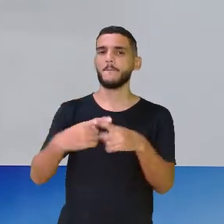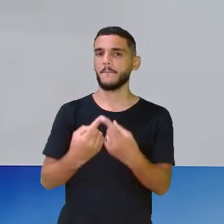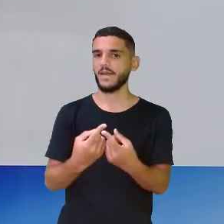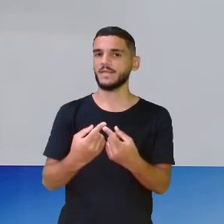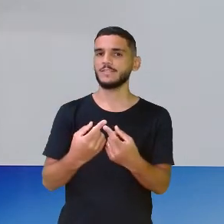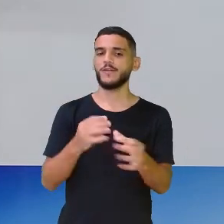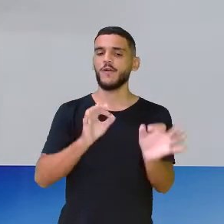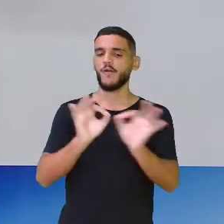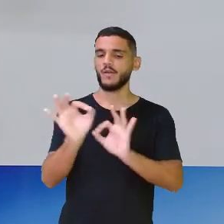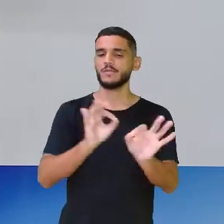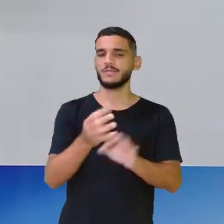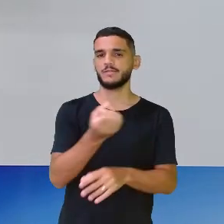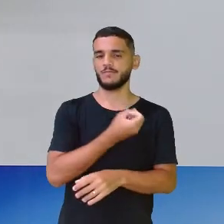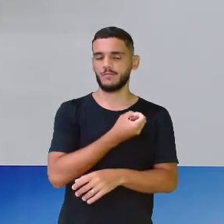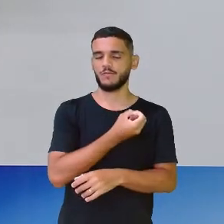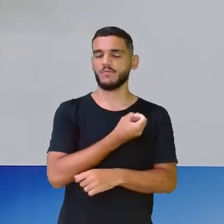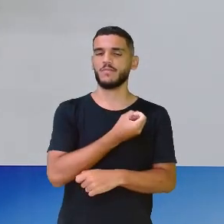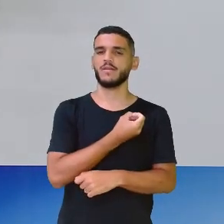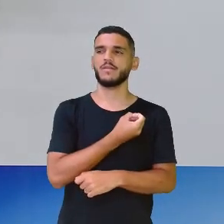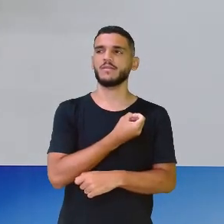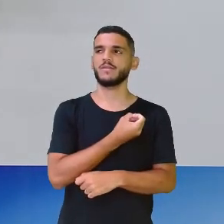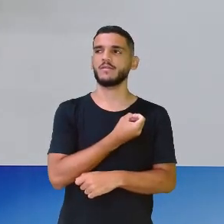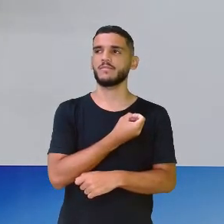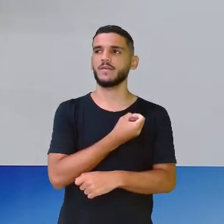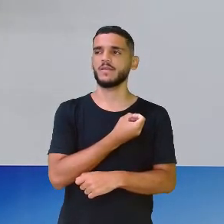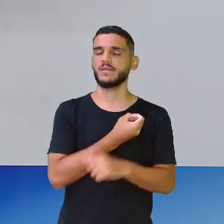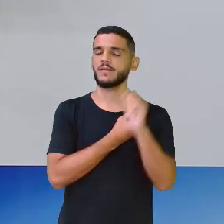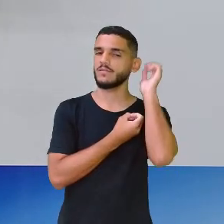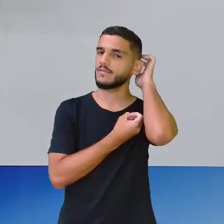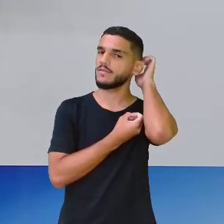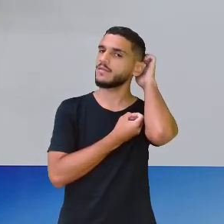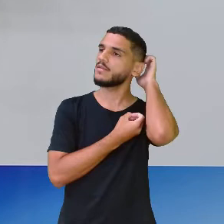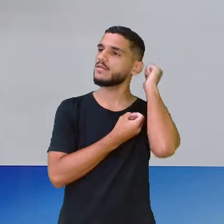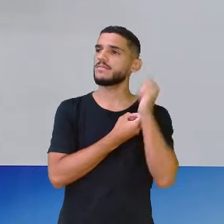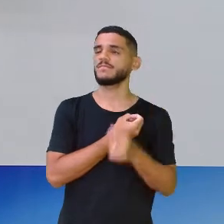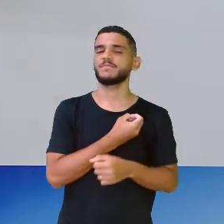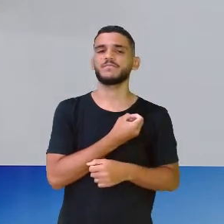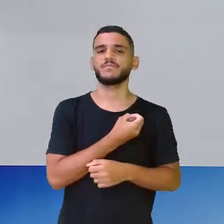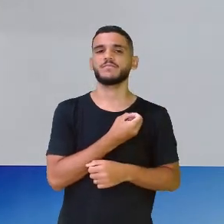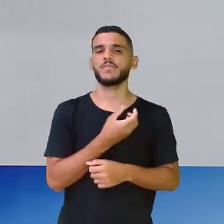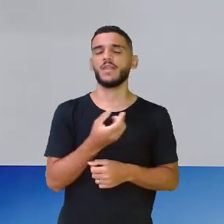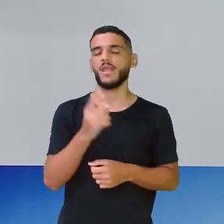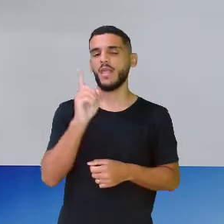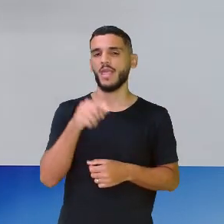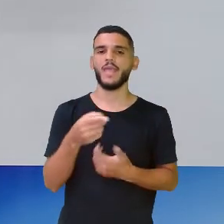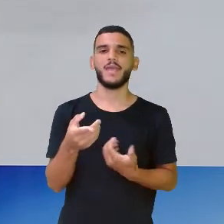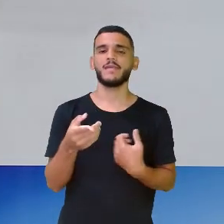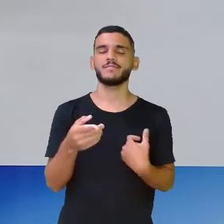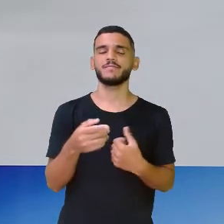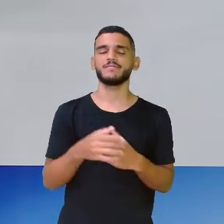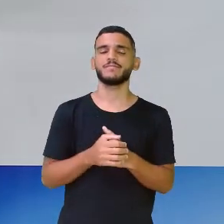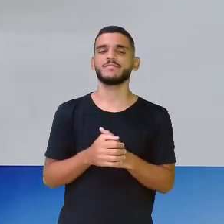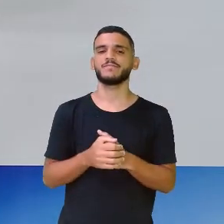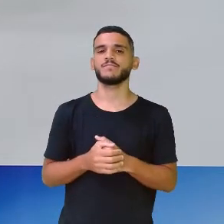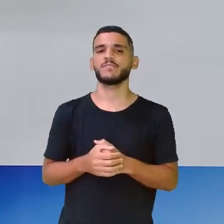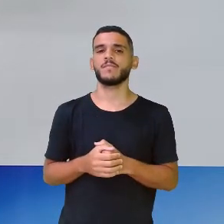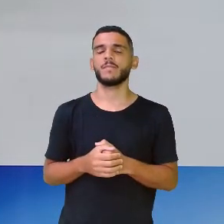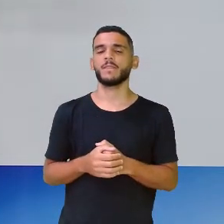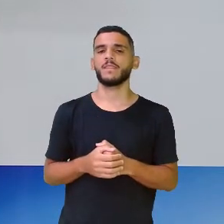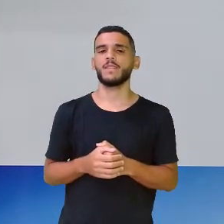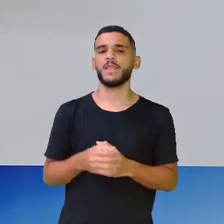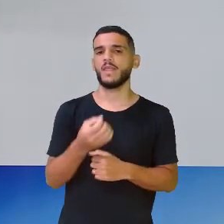numericamente falando, se eu não tenho nenhum número aqui, se aqui só fosse 0, eu posso anular ele. Metade.